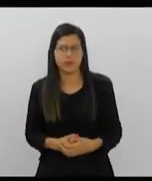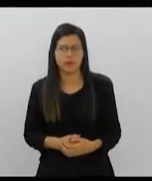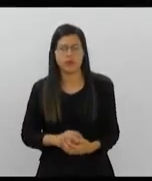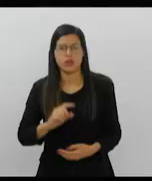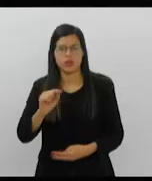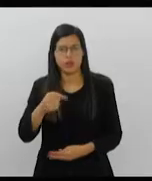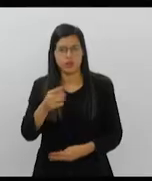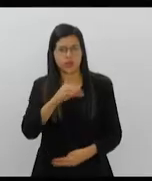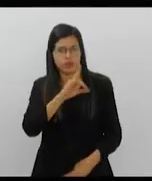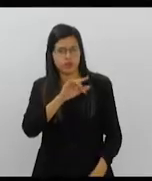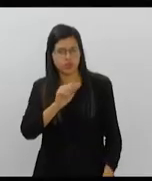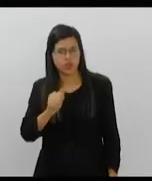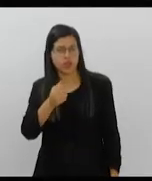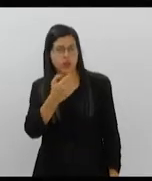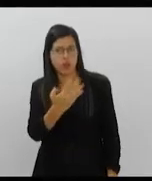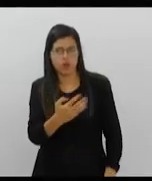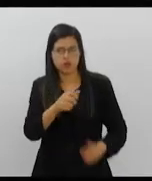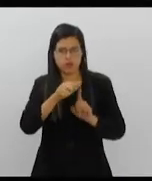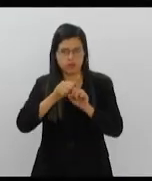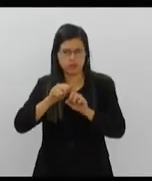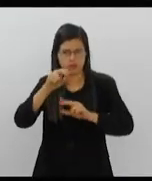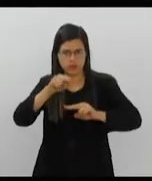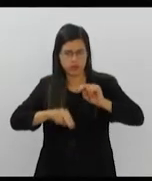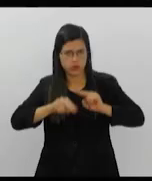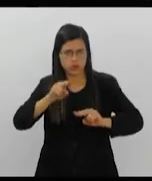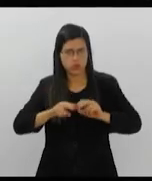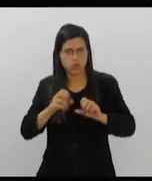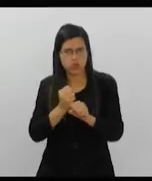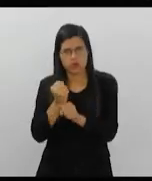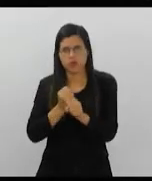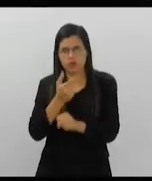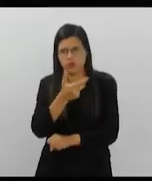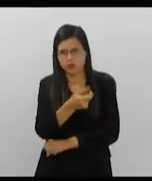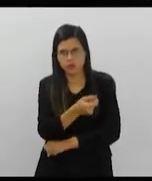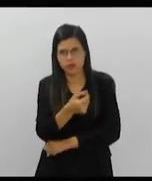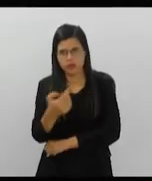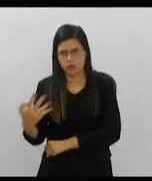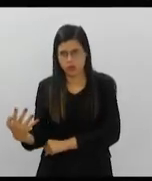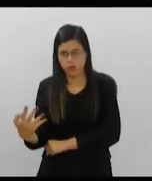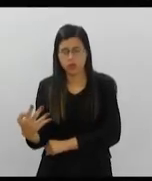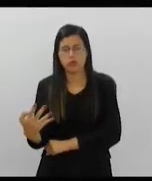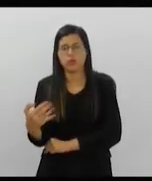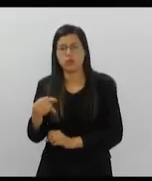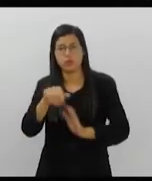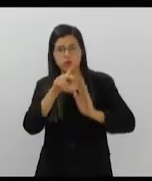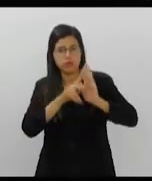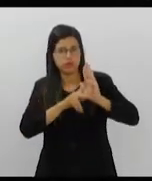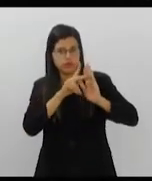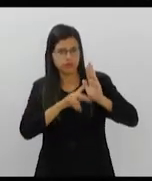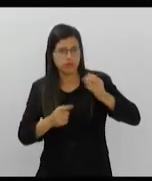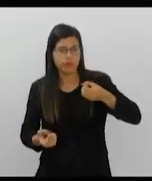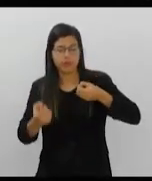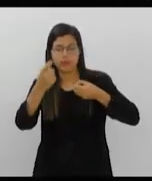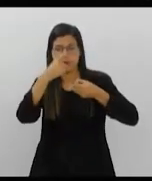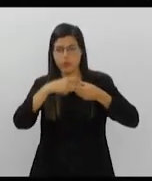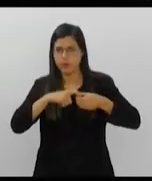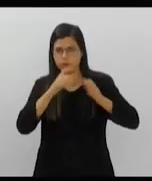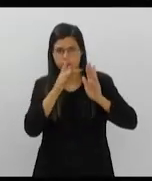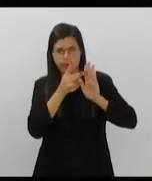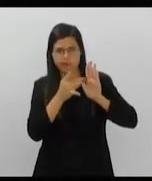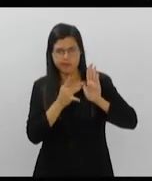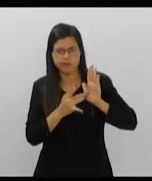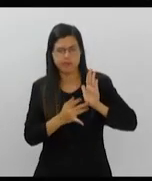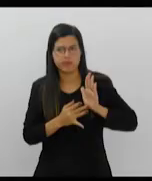dia 4 de junho de 24, o projeto voltou à pauta